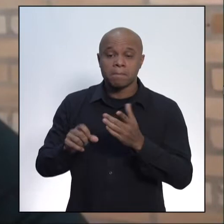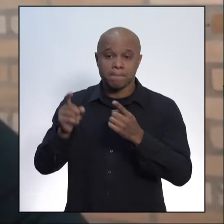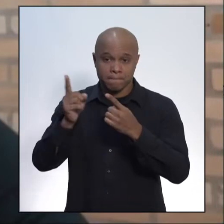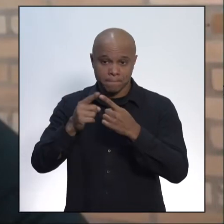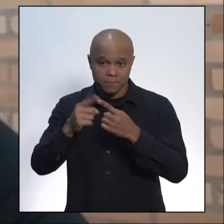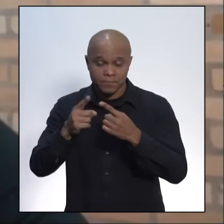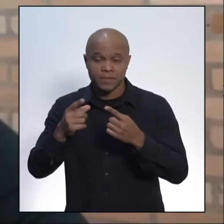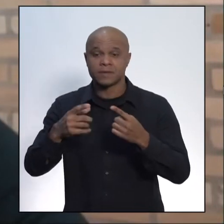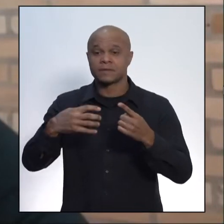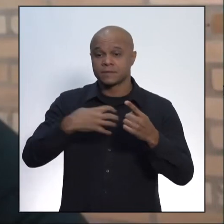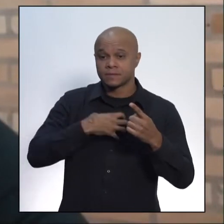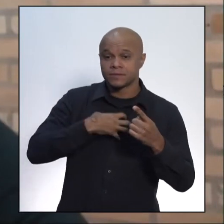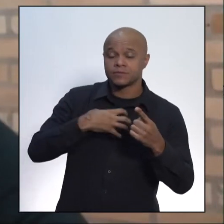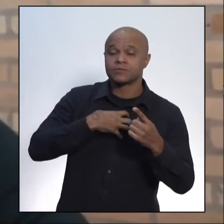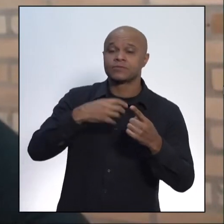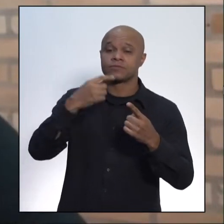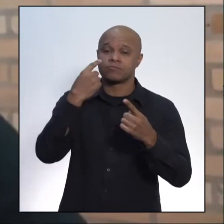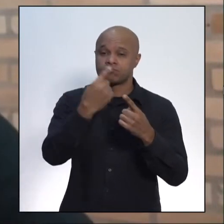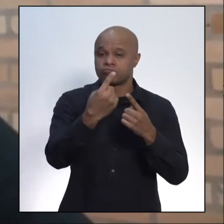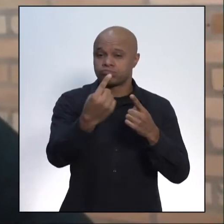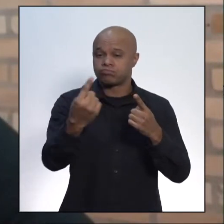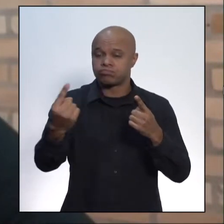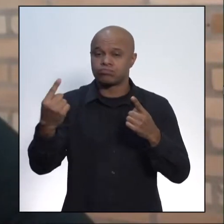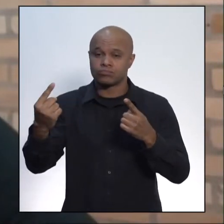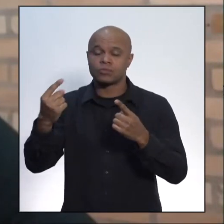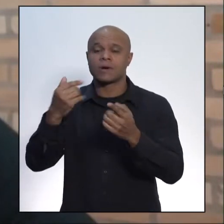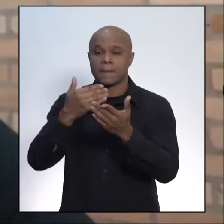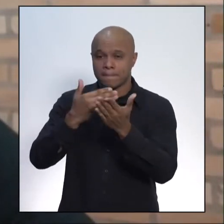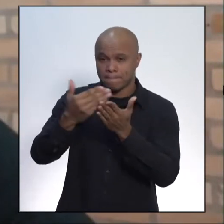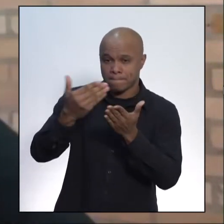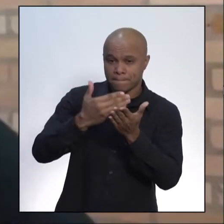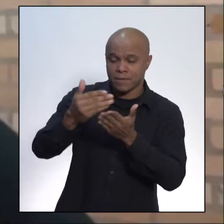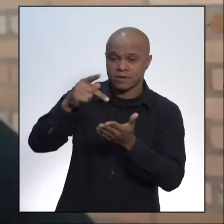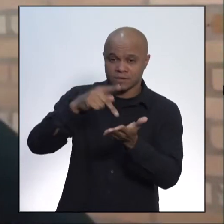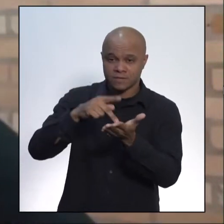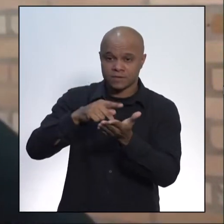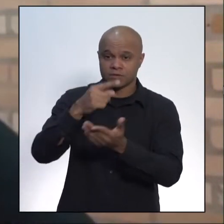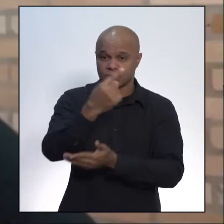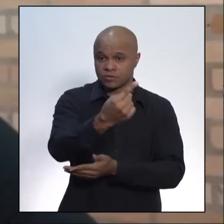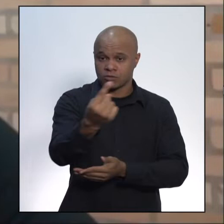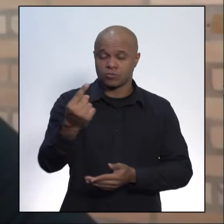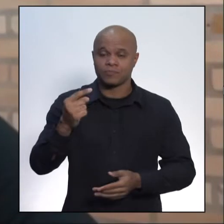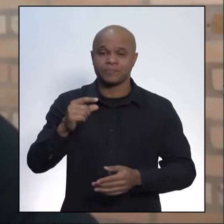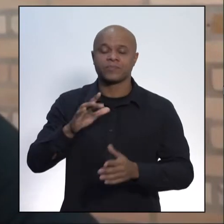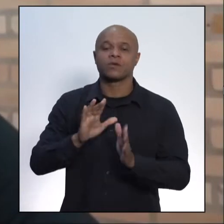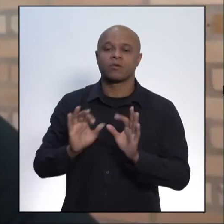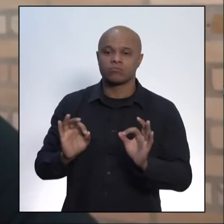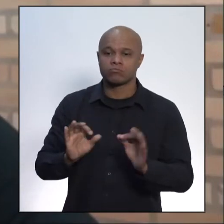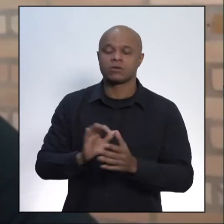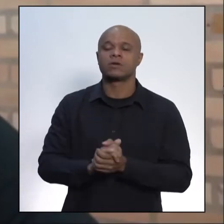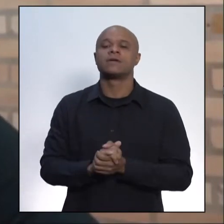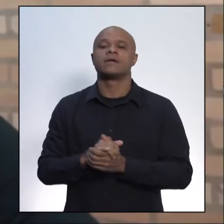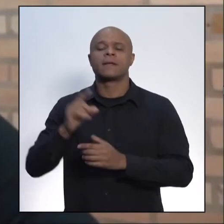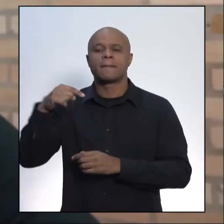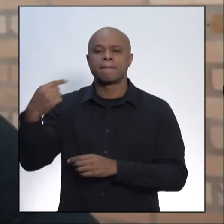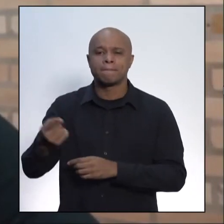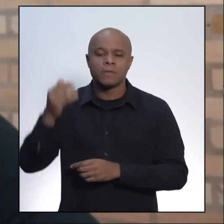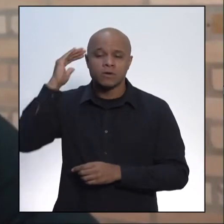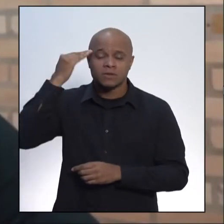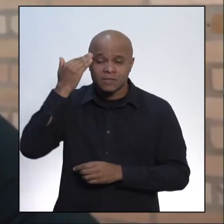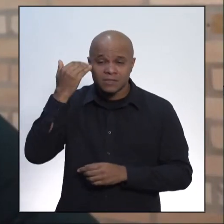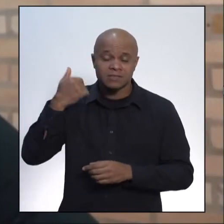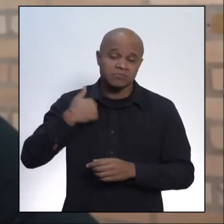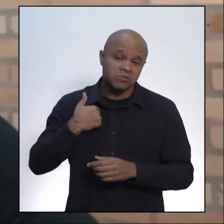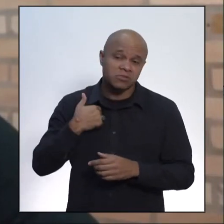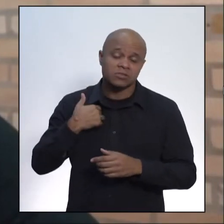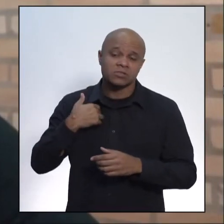se sensibilizar e a gente atuar a partir da realidade dos nossos alunos. Também compreender de que nós não somos